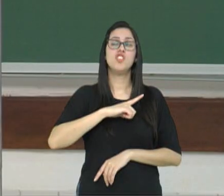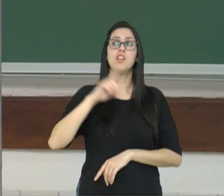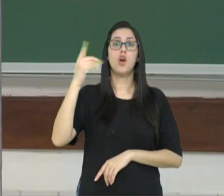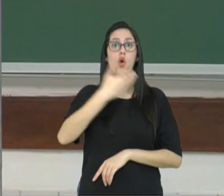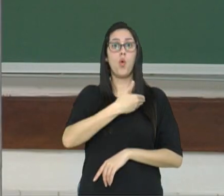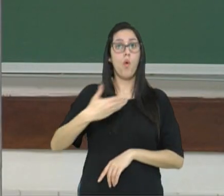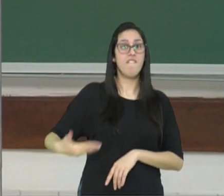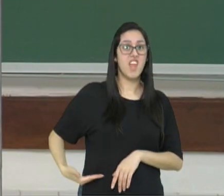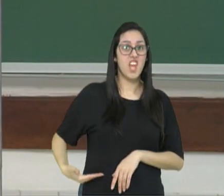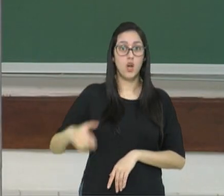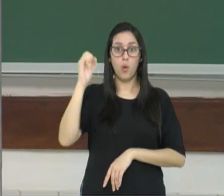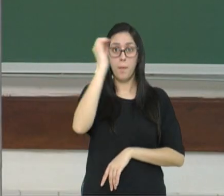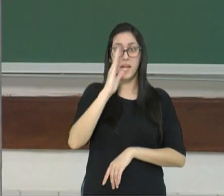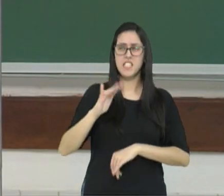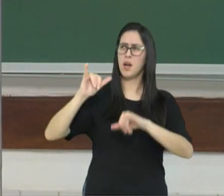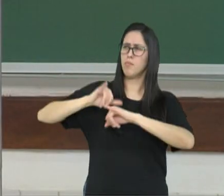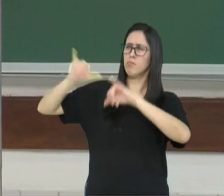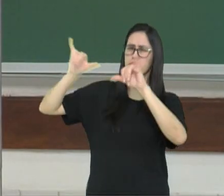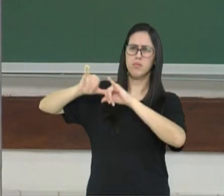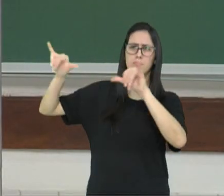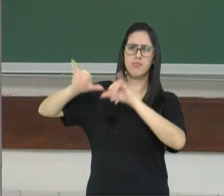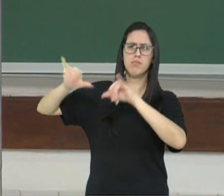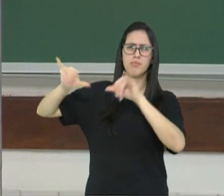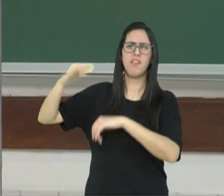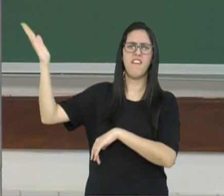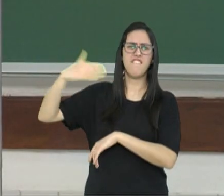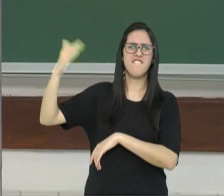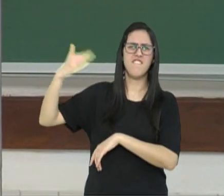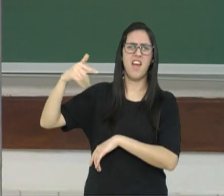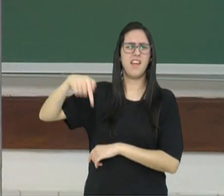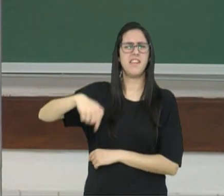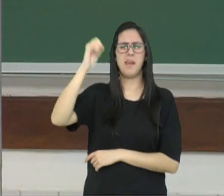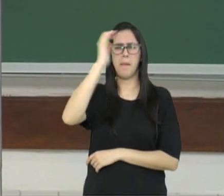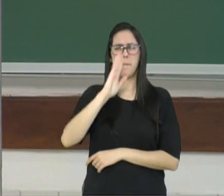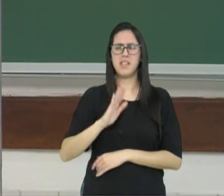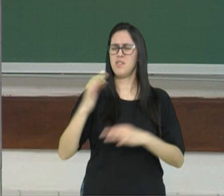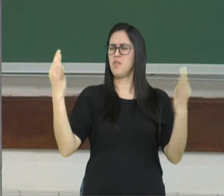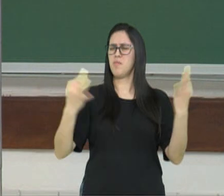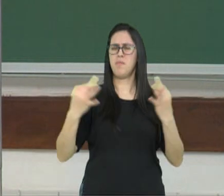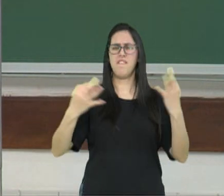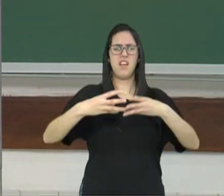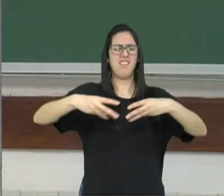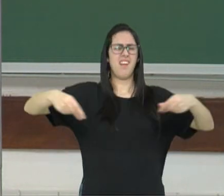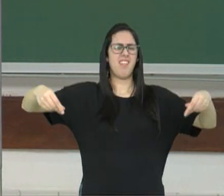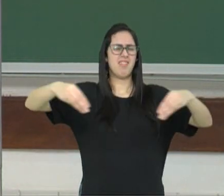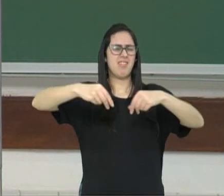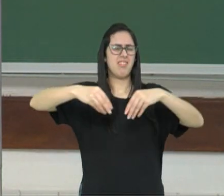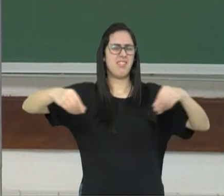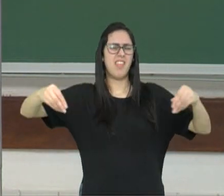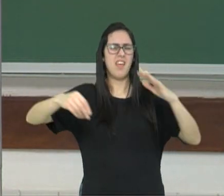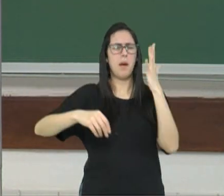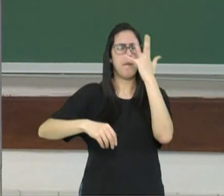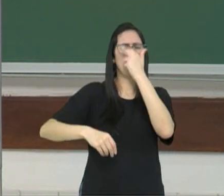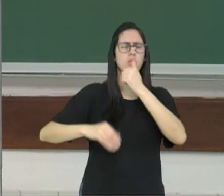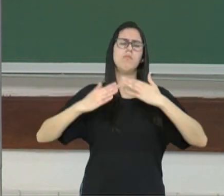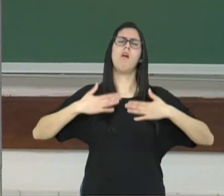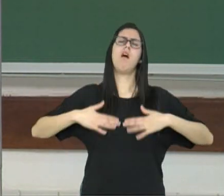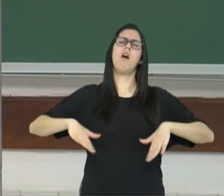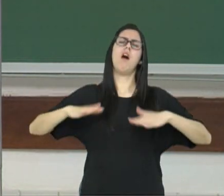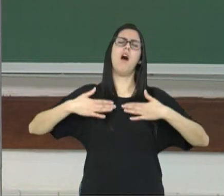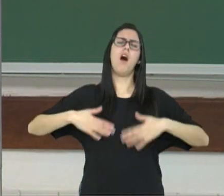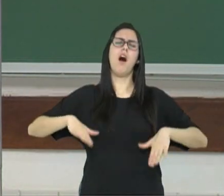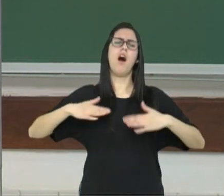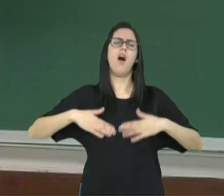governo brasileiro, que divulgava a ideia de que aqui era um país de muitas terras, era um país de vida tranquila, era um